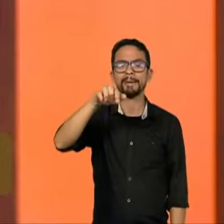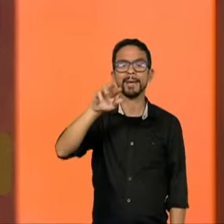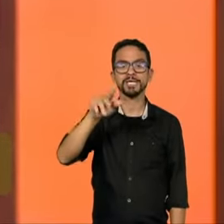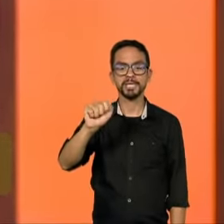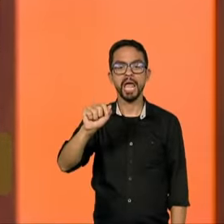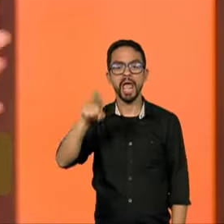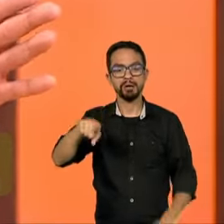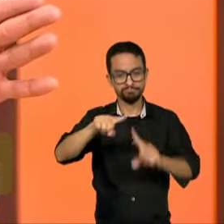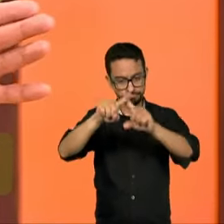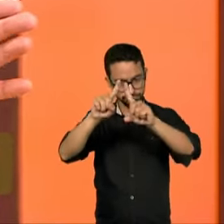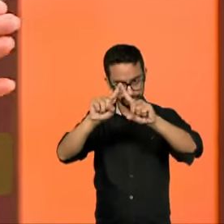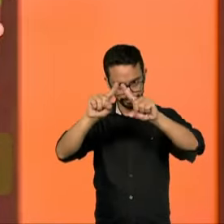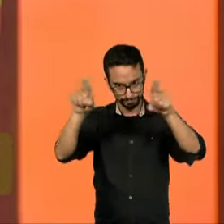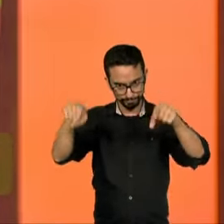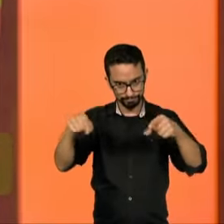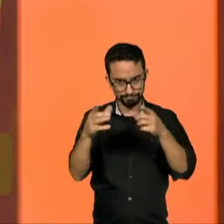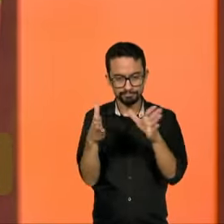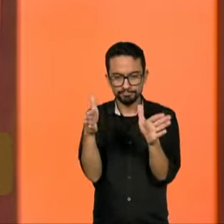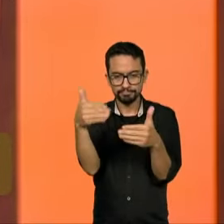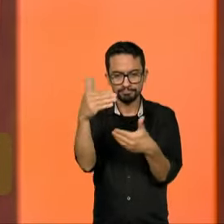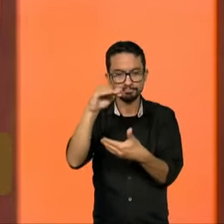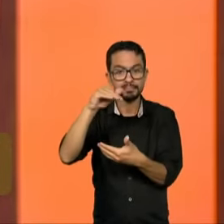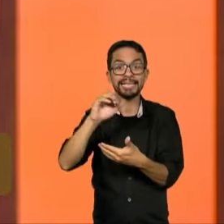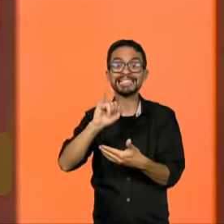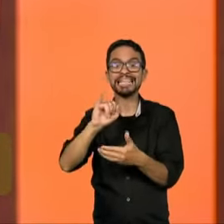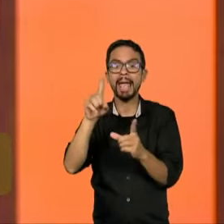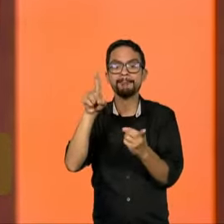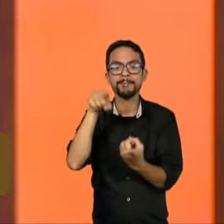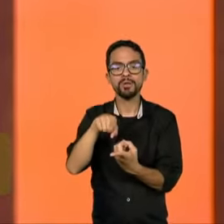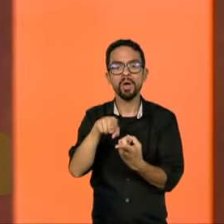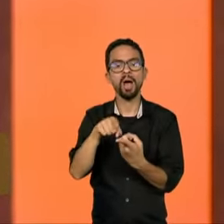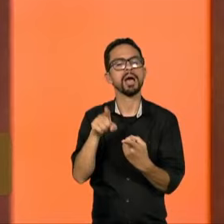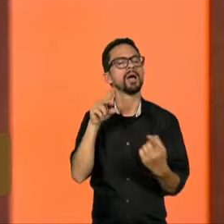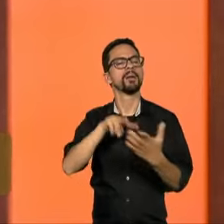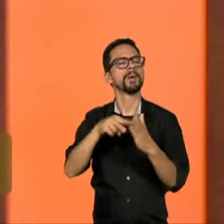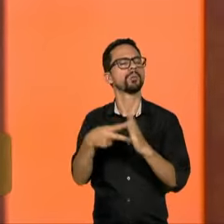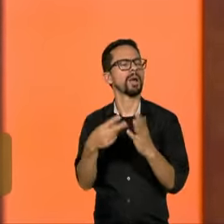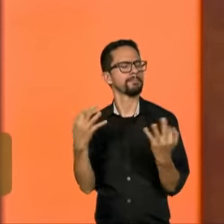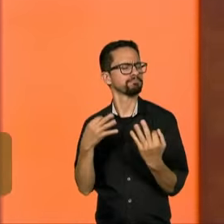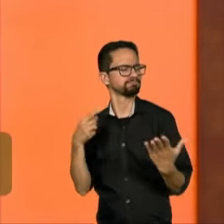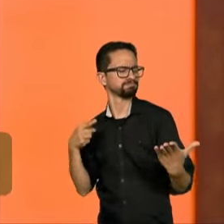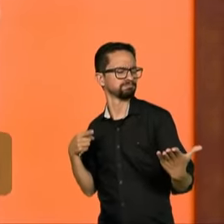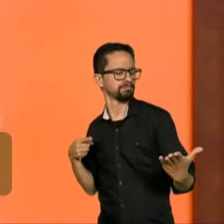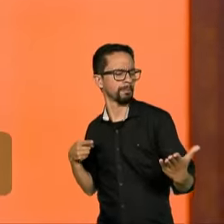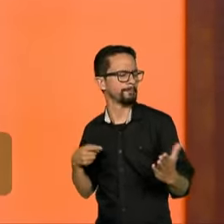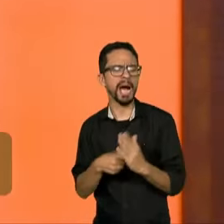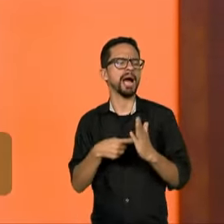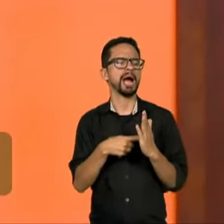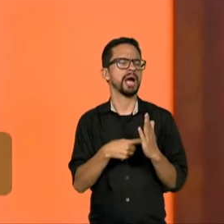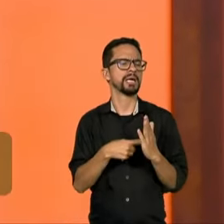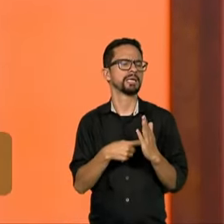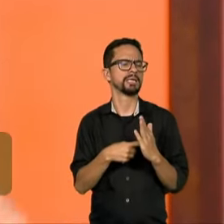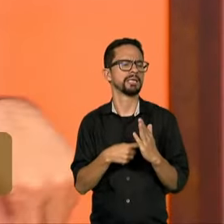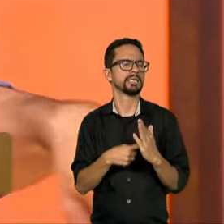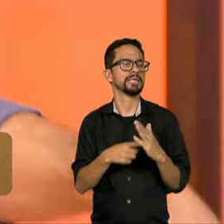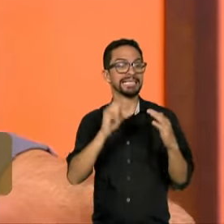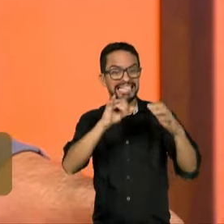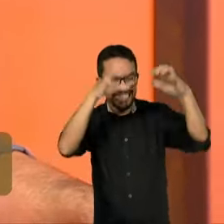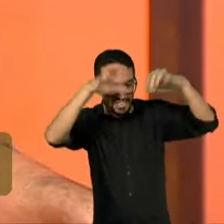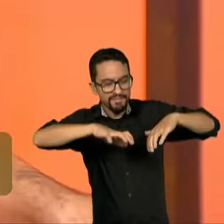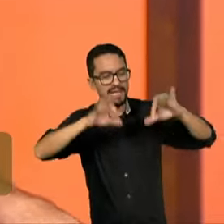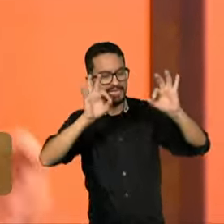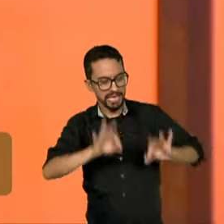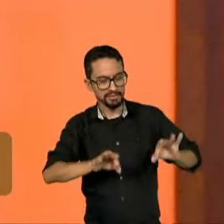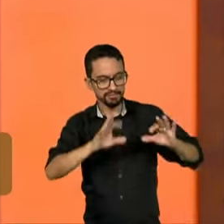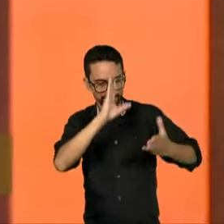cubo. É um cubo. Quanto menor for esse cubo, mais perfeita a precisão de eu dizer na sua cidade que vai chover, no seu